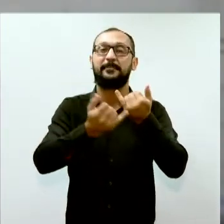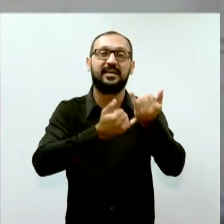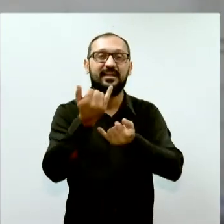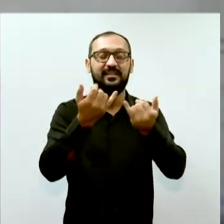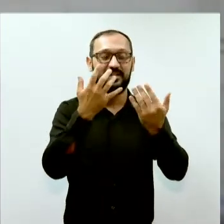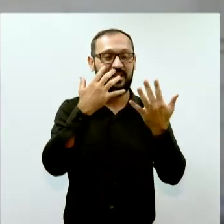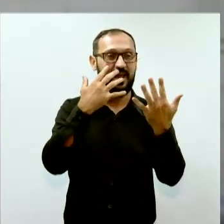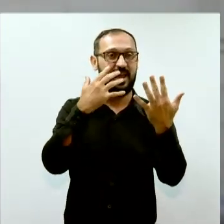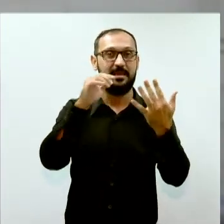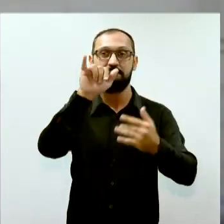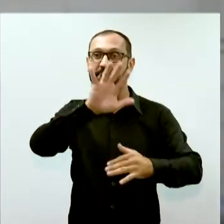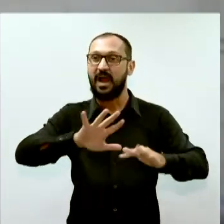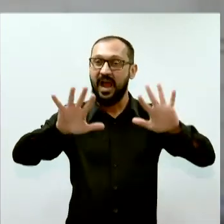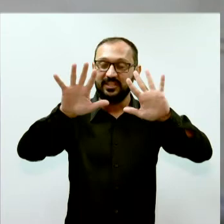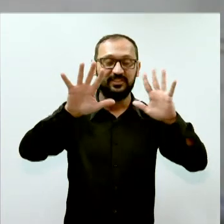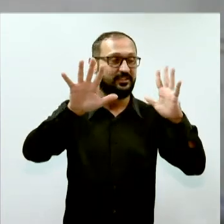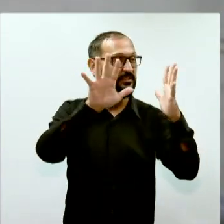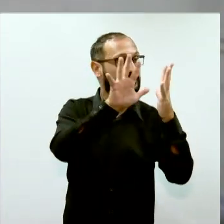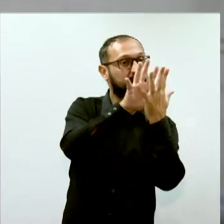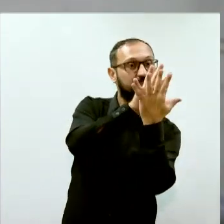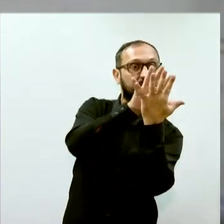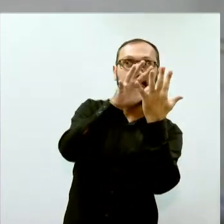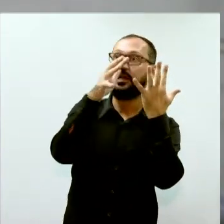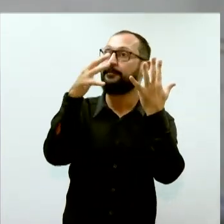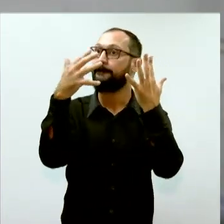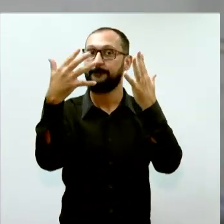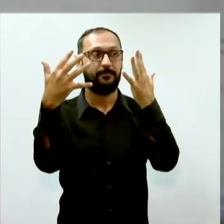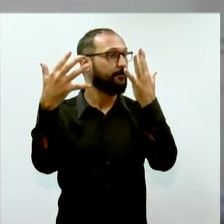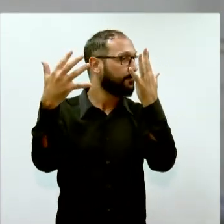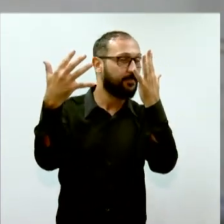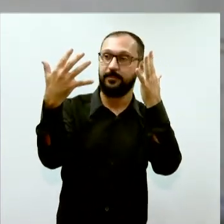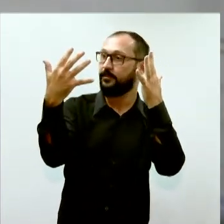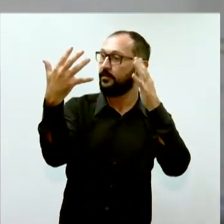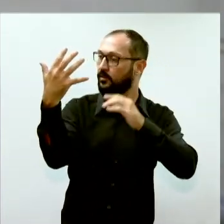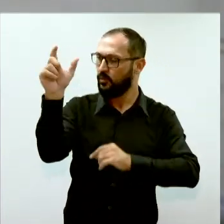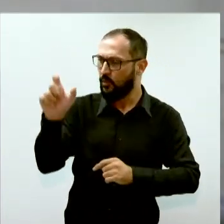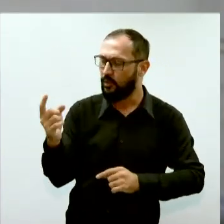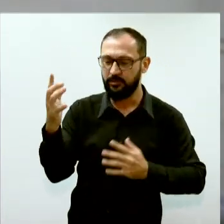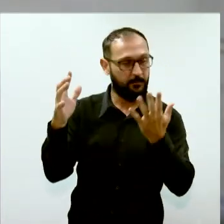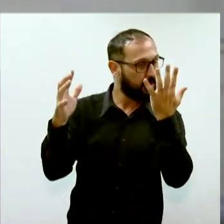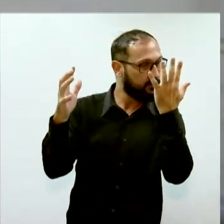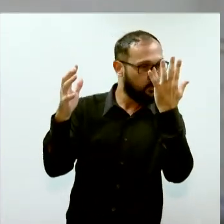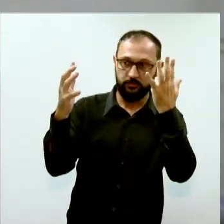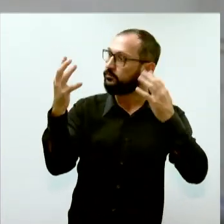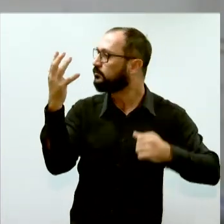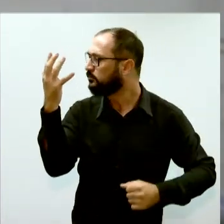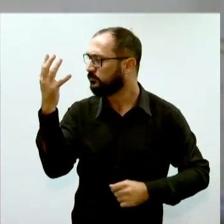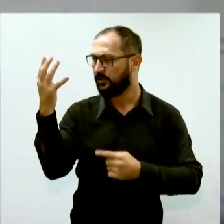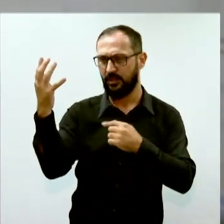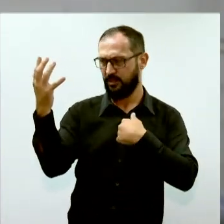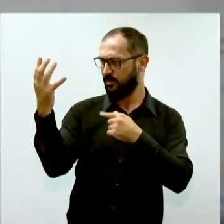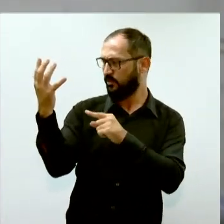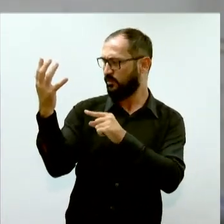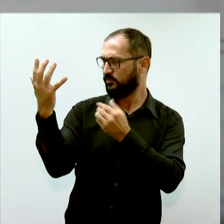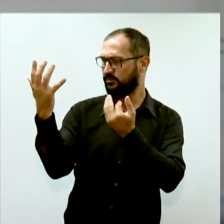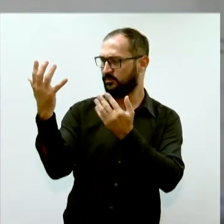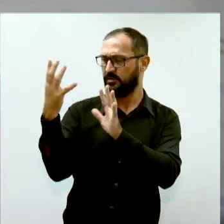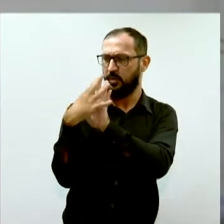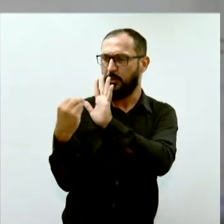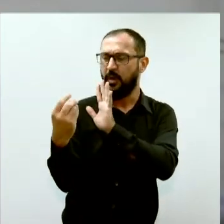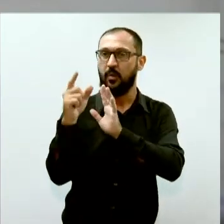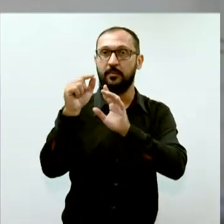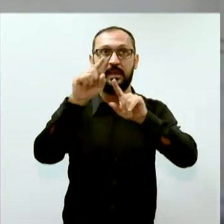imagens, porque a gente se vê na outra pessoa, né? Às vezes a gente se